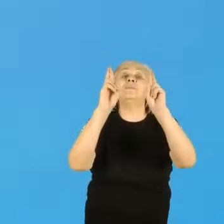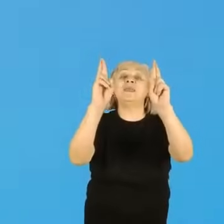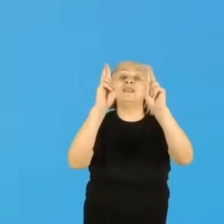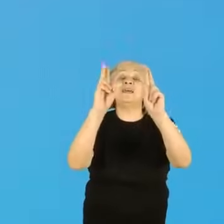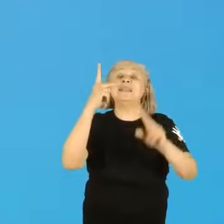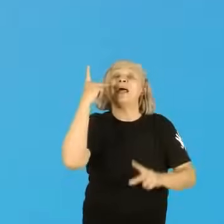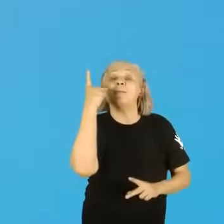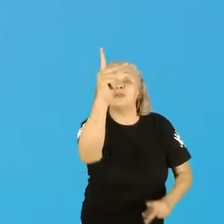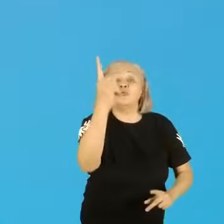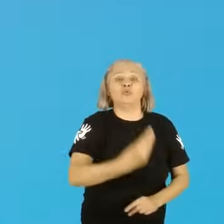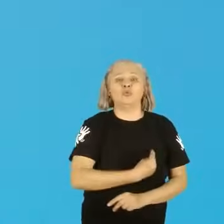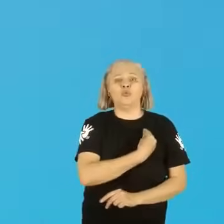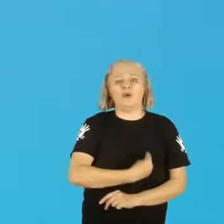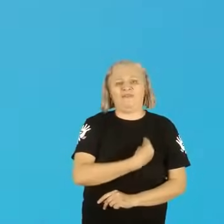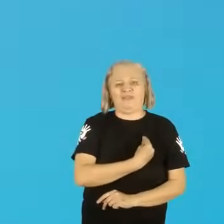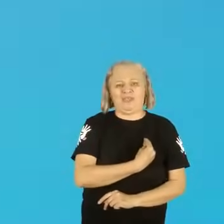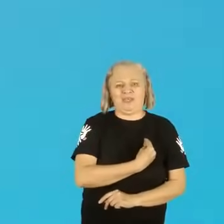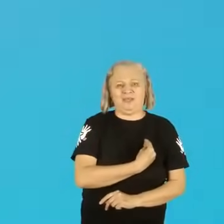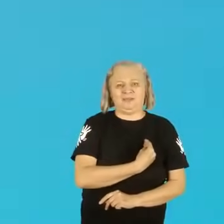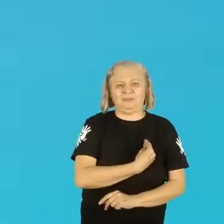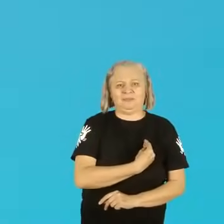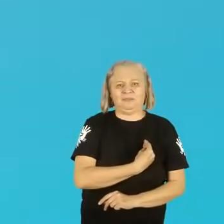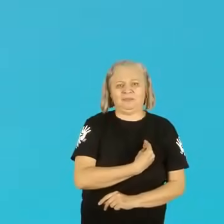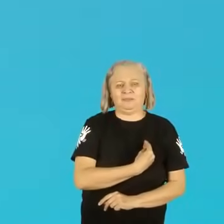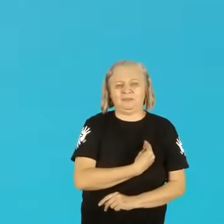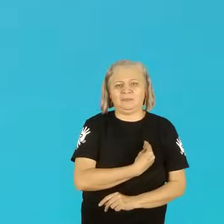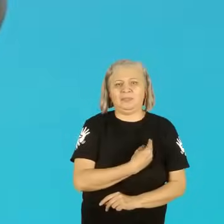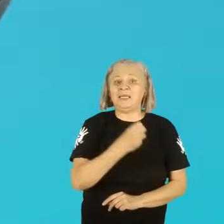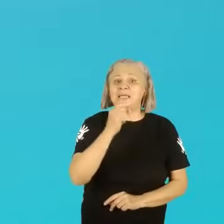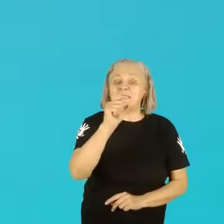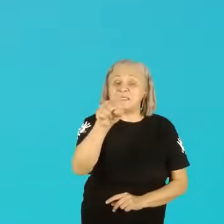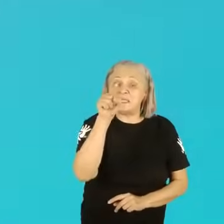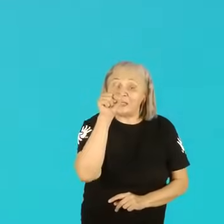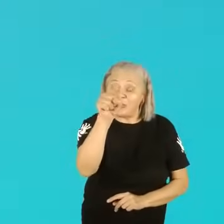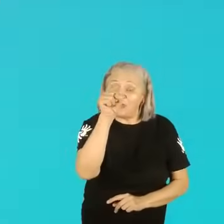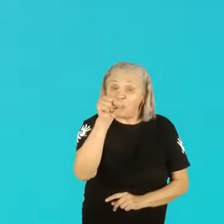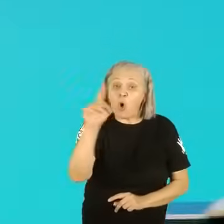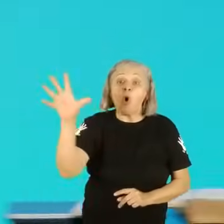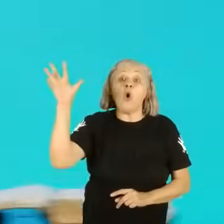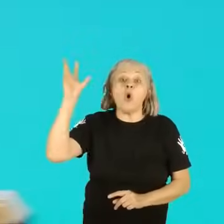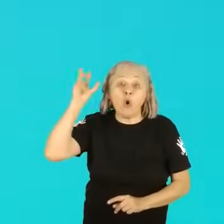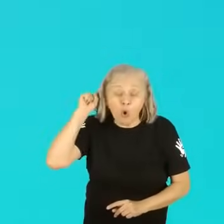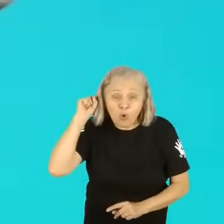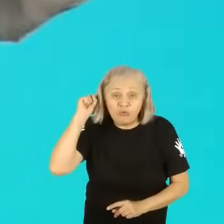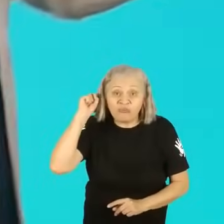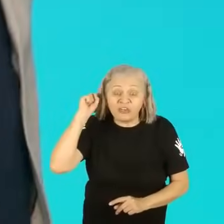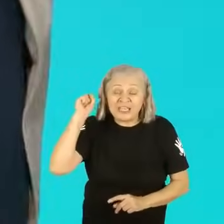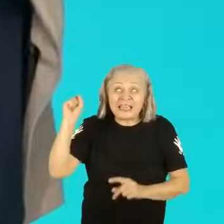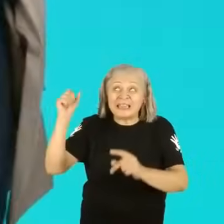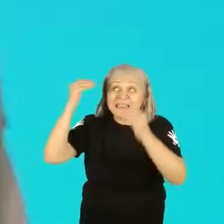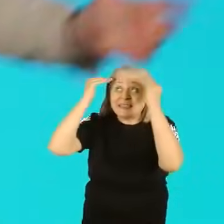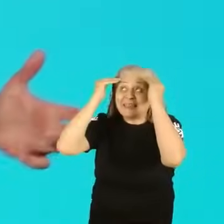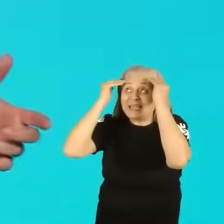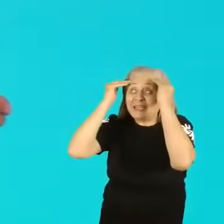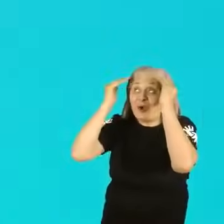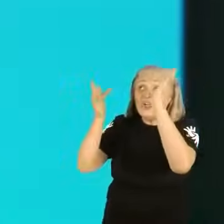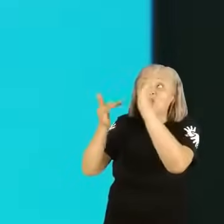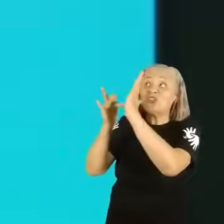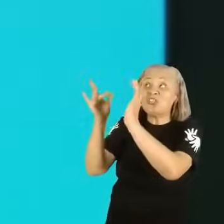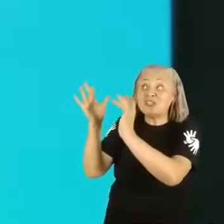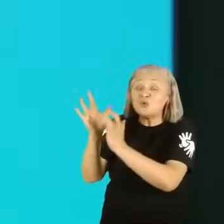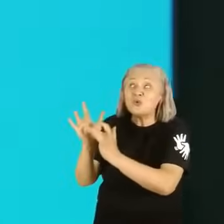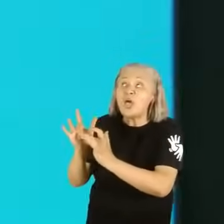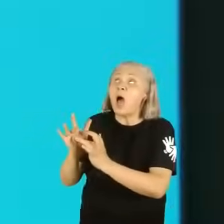sua vida. Quando você ouve do que Jesus pode fazer, a gente não sabe o que ela ouviu falar de